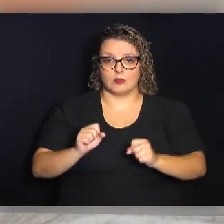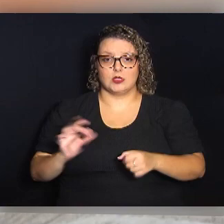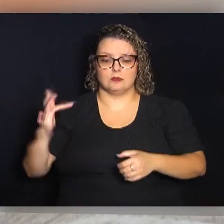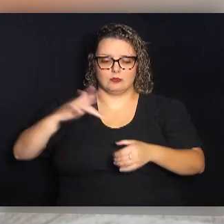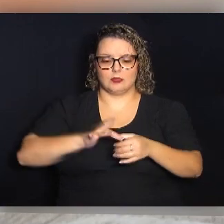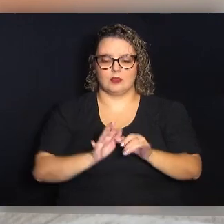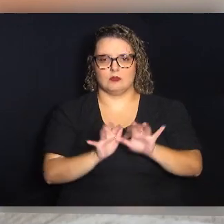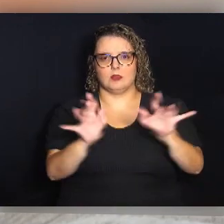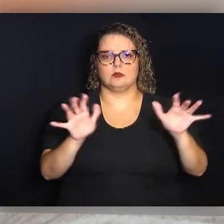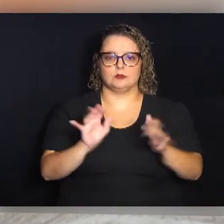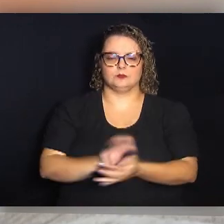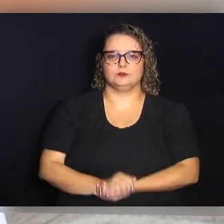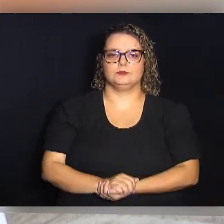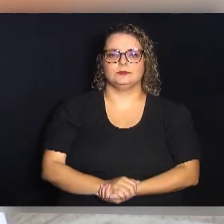ser os criadores do edes egip